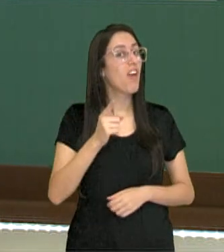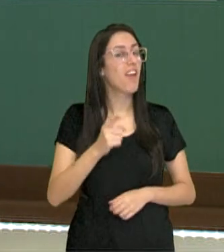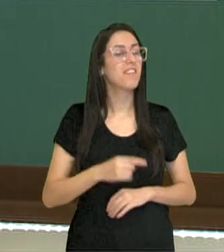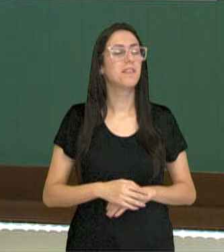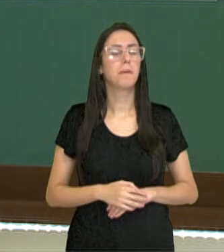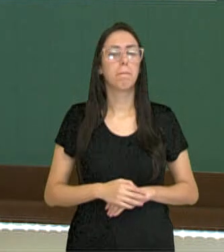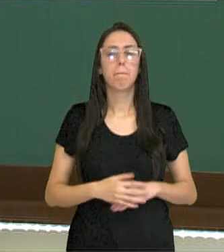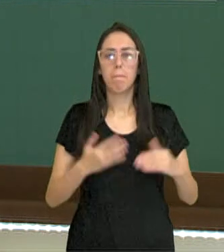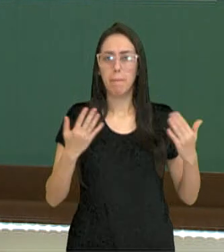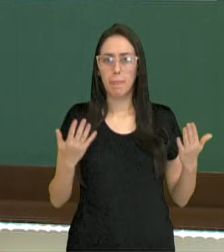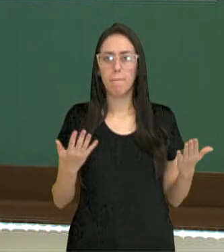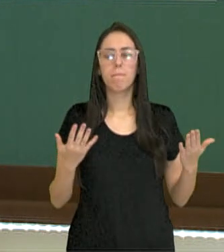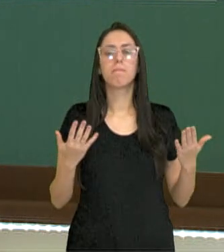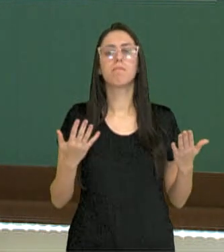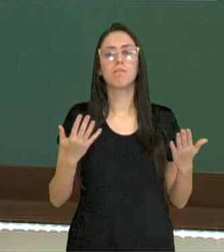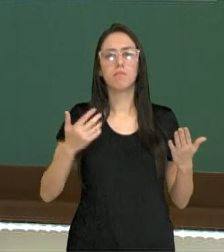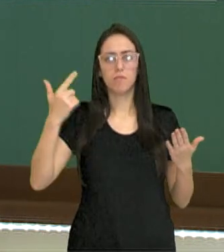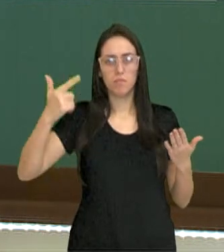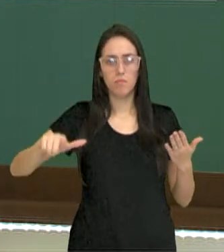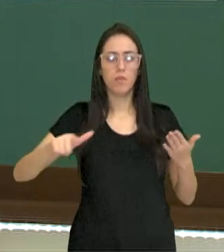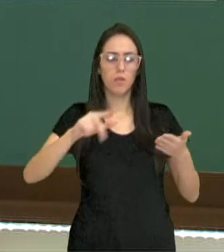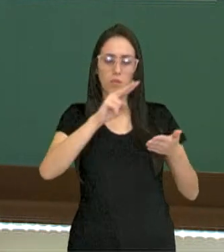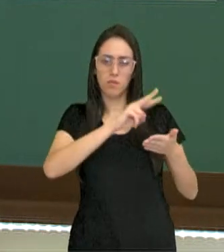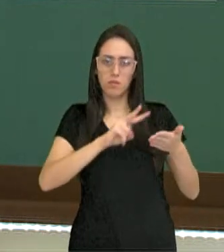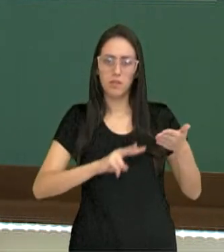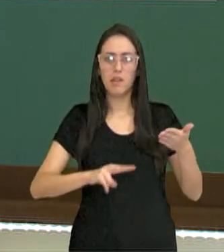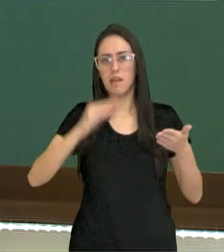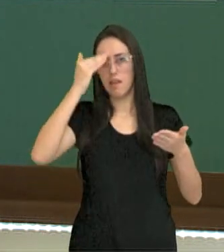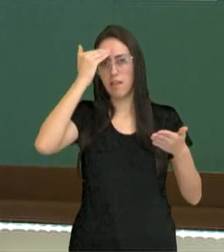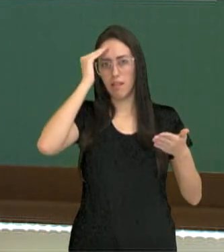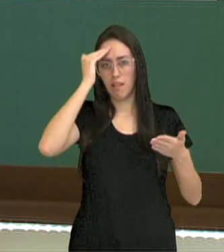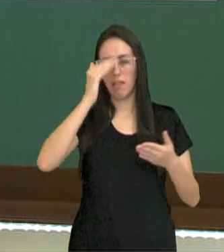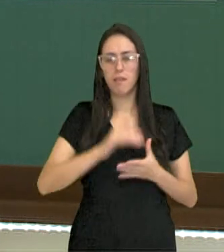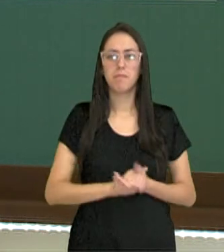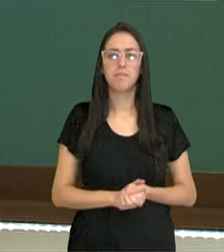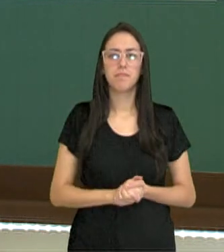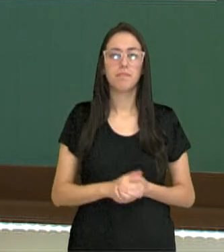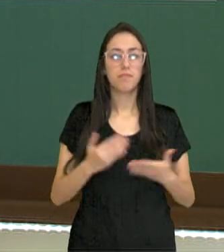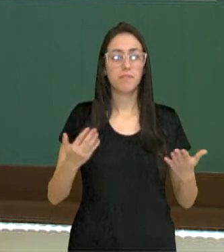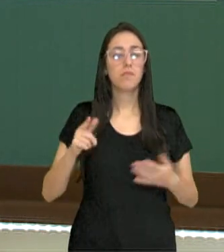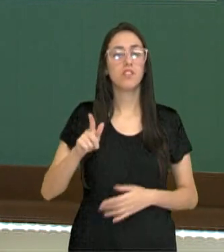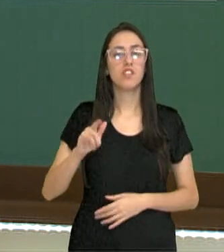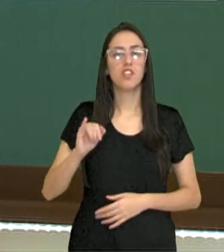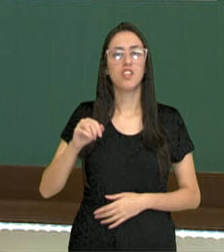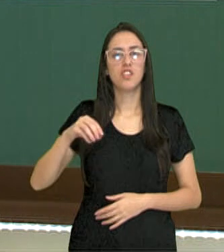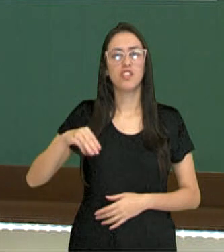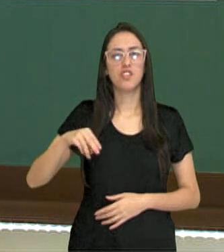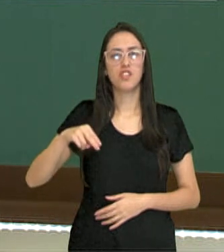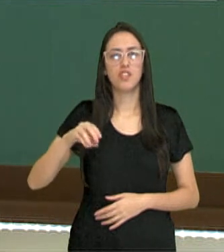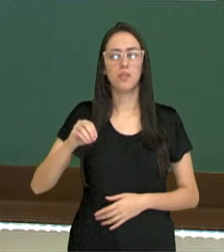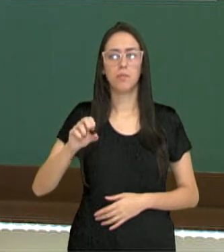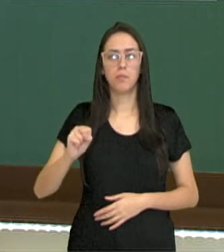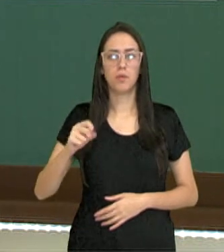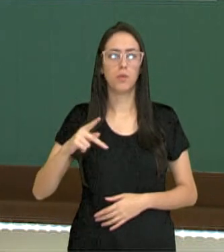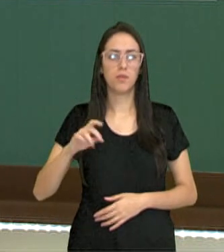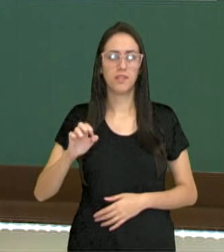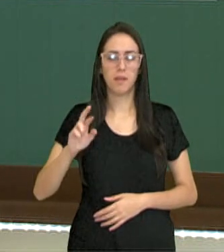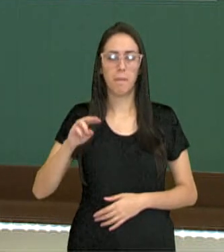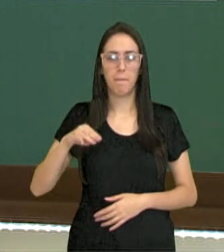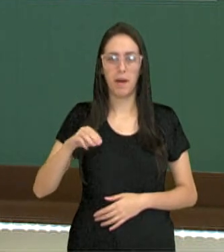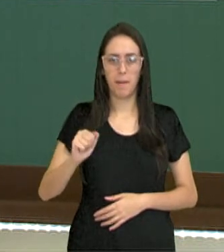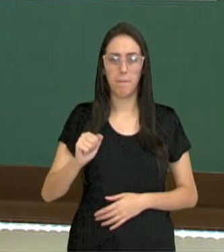vamos olhar, reler essa questão. Então nós contamos que as gimnospermas possuem